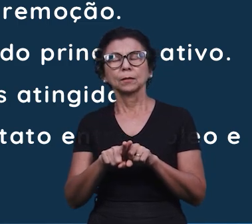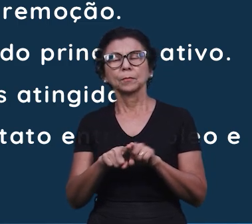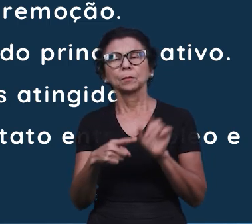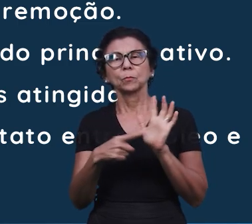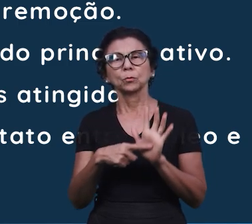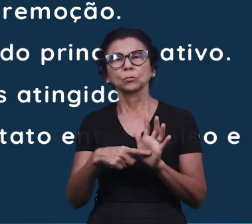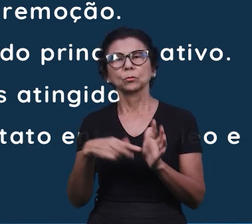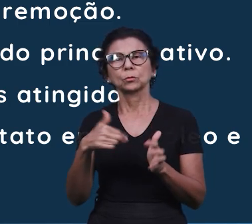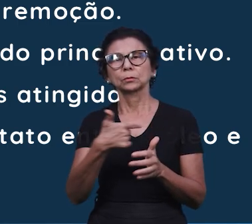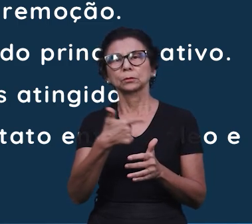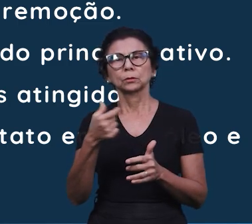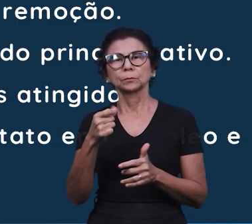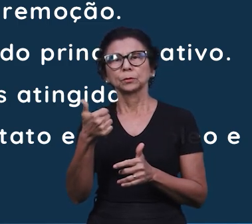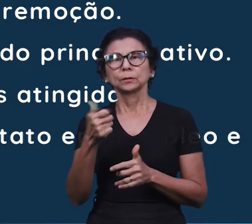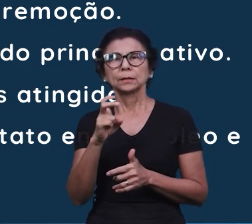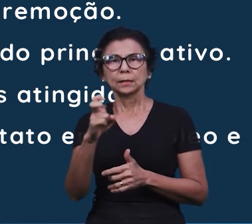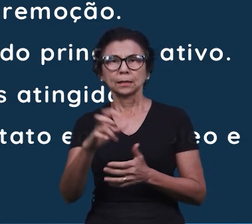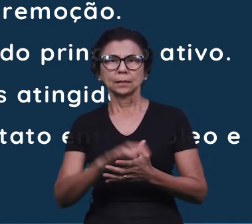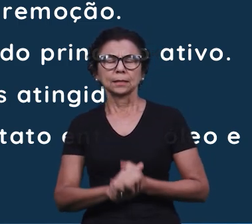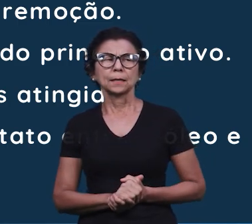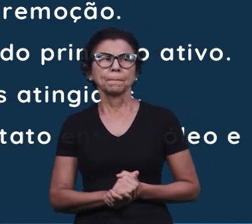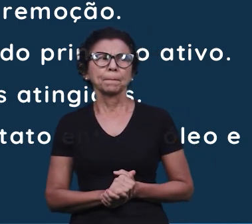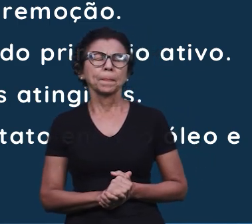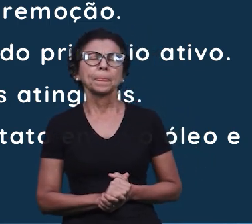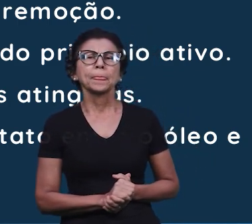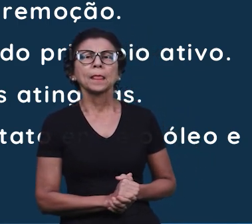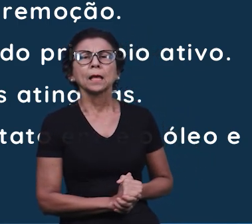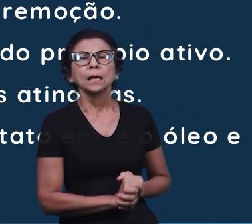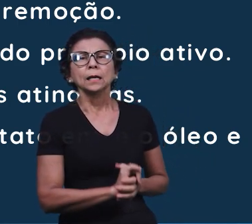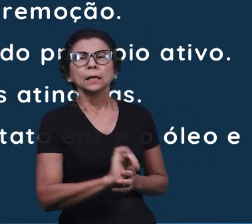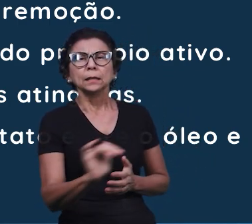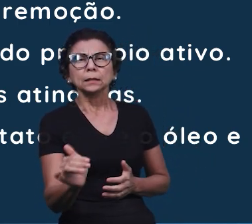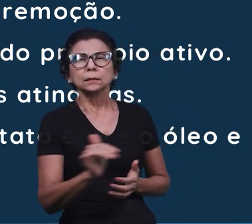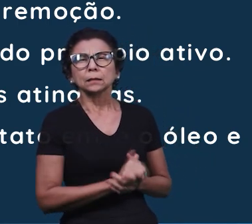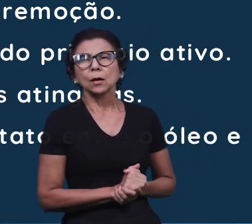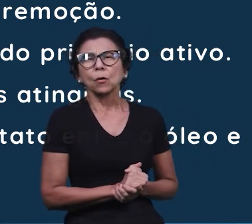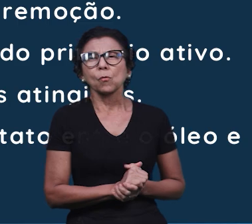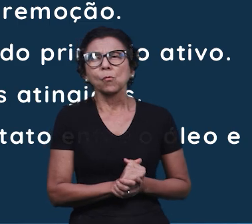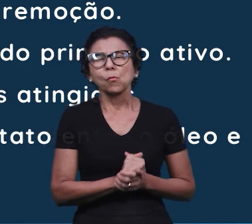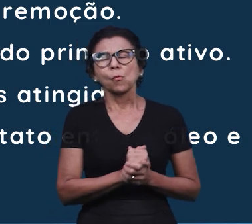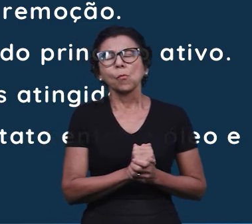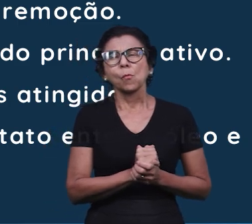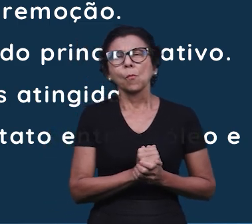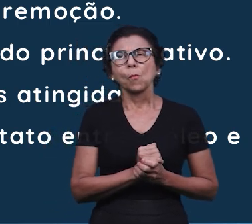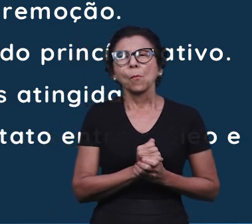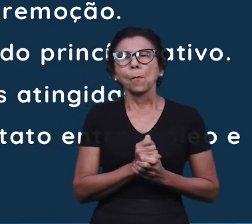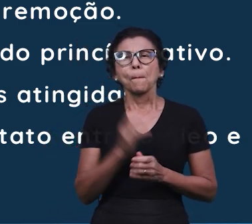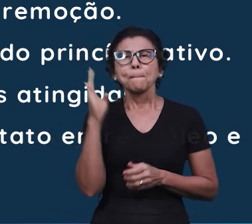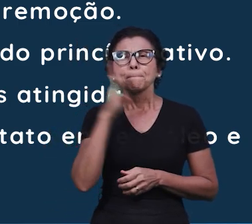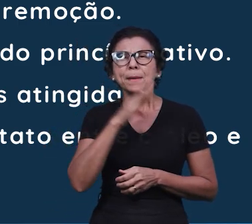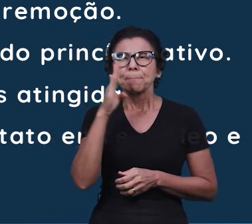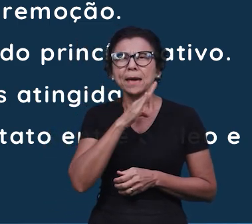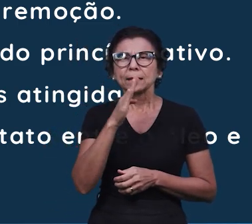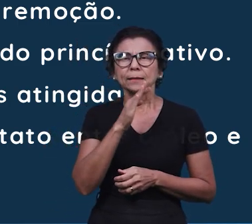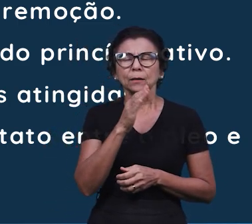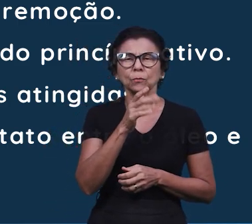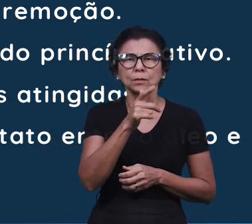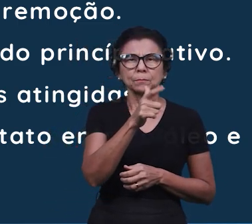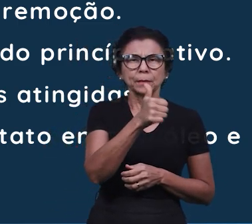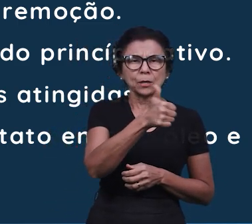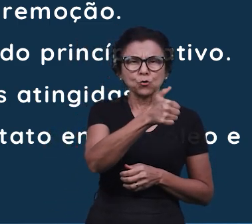o spray de pimenta contém porcentagens variadas de óleo-resinas de capsicum. Olha